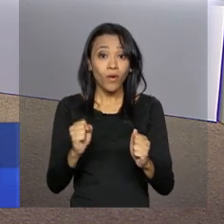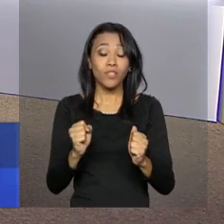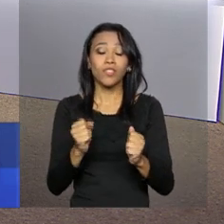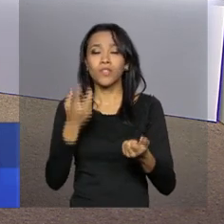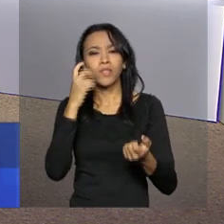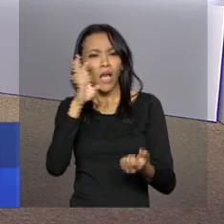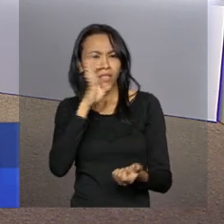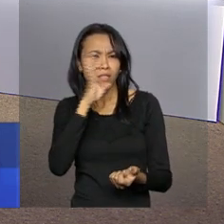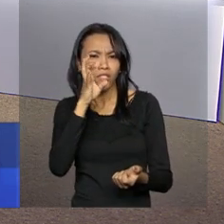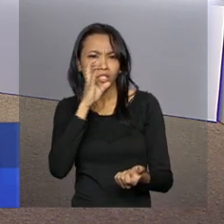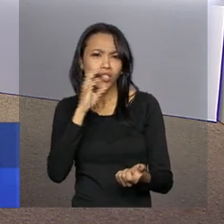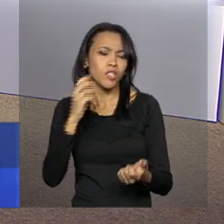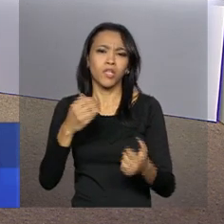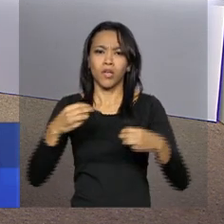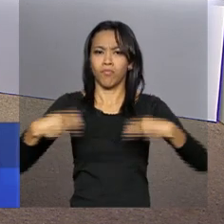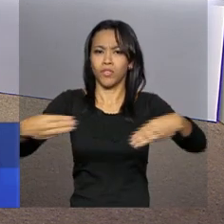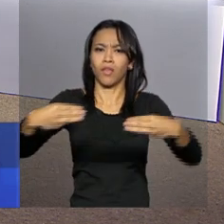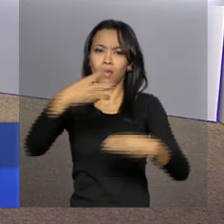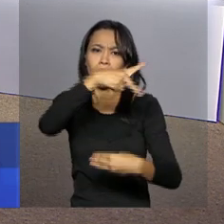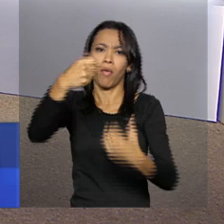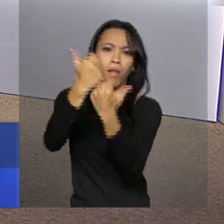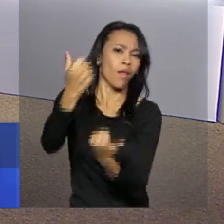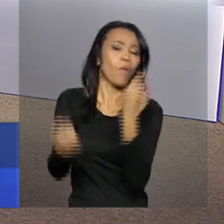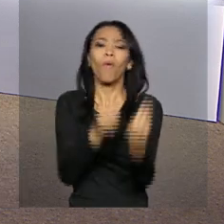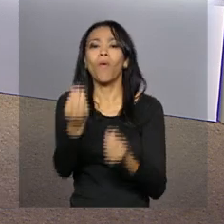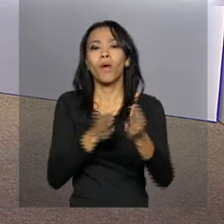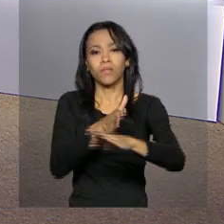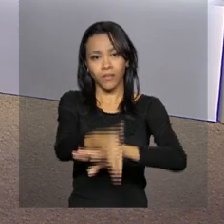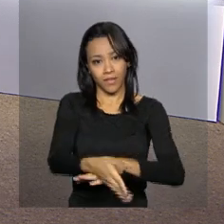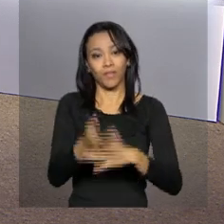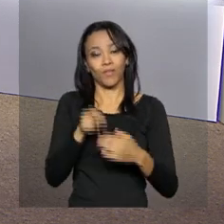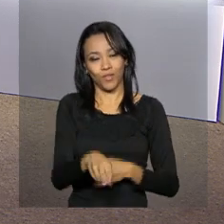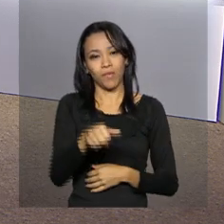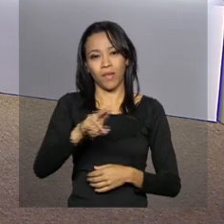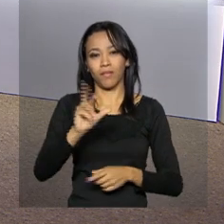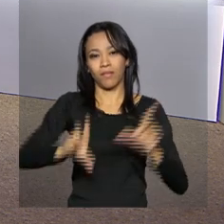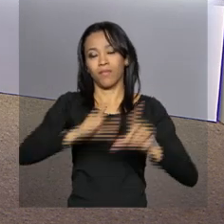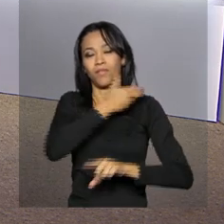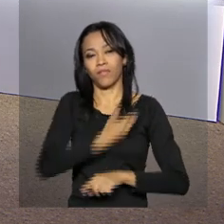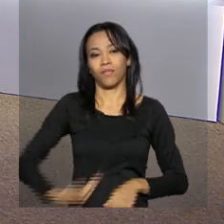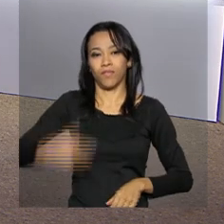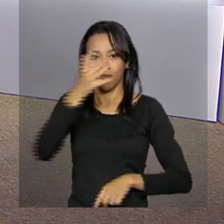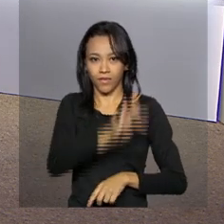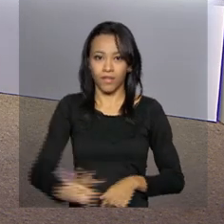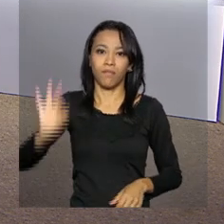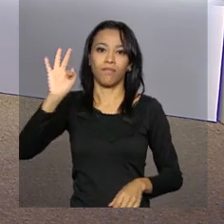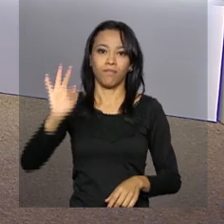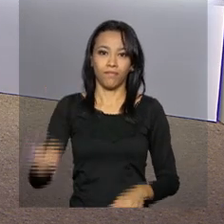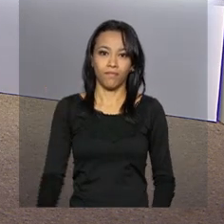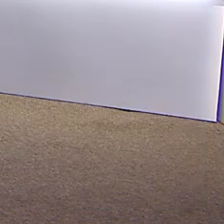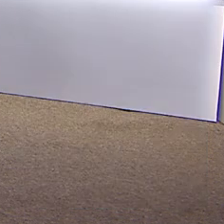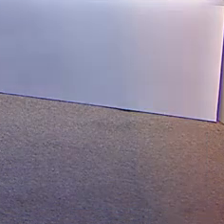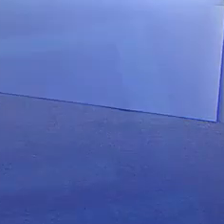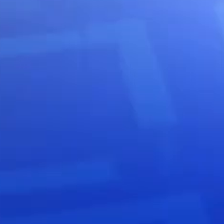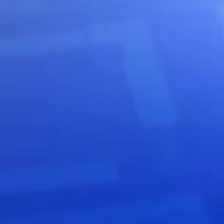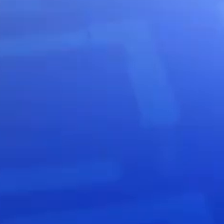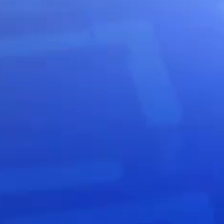do executivo Federal também nas nossas redes sociais Continue com a gente NBR a TV do Governo